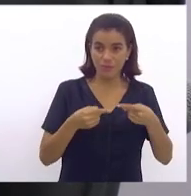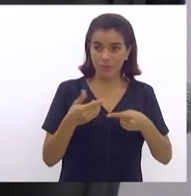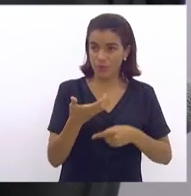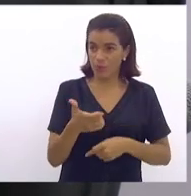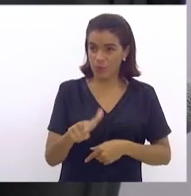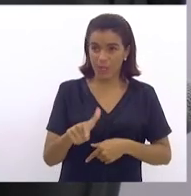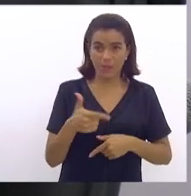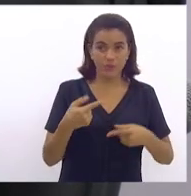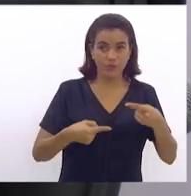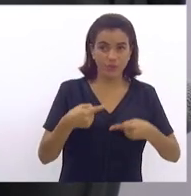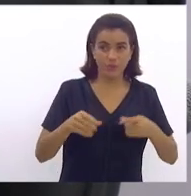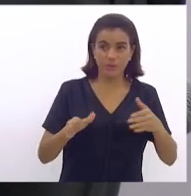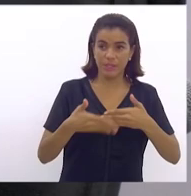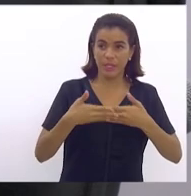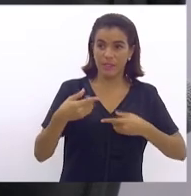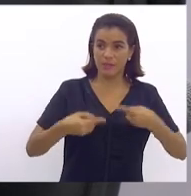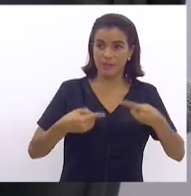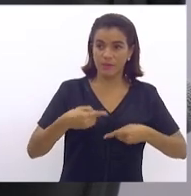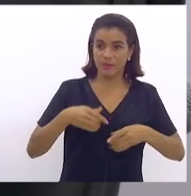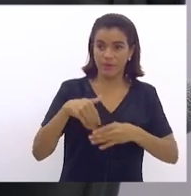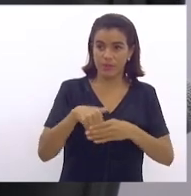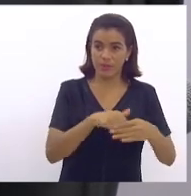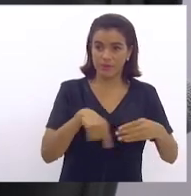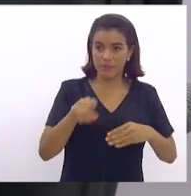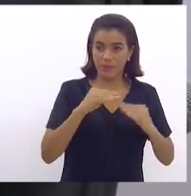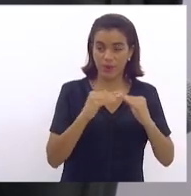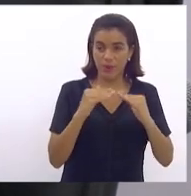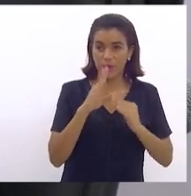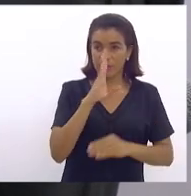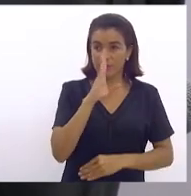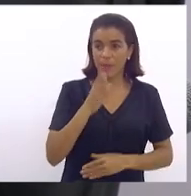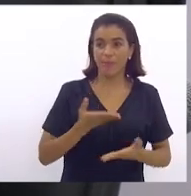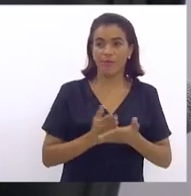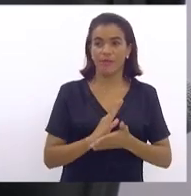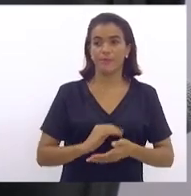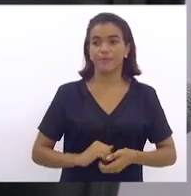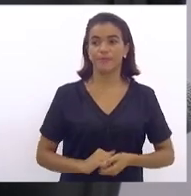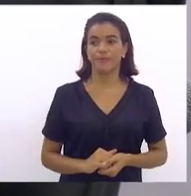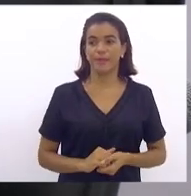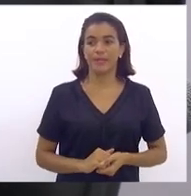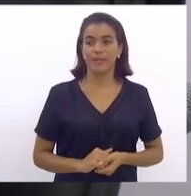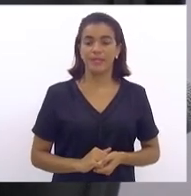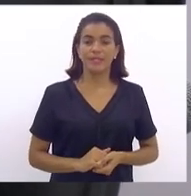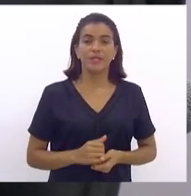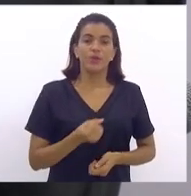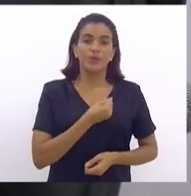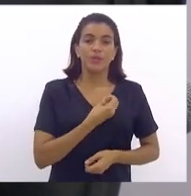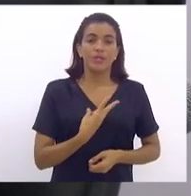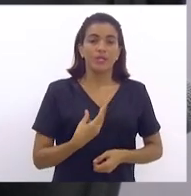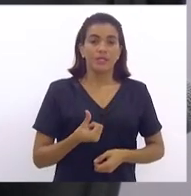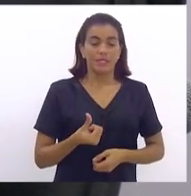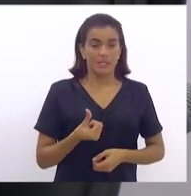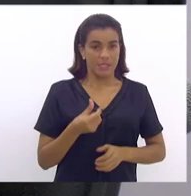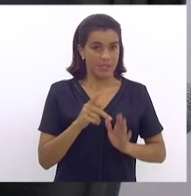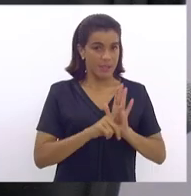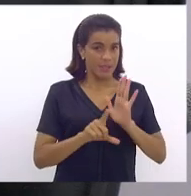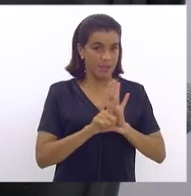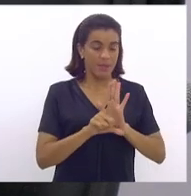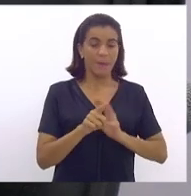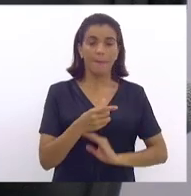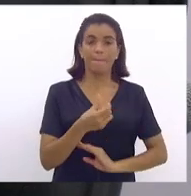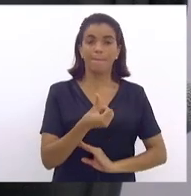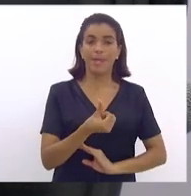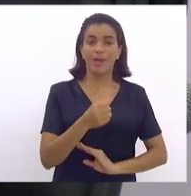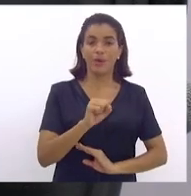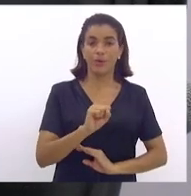discutir, encerrada a discussão, em votação, os senhores que aprovam, permaneçam como estão, aprovado. 36. PL 685,